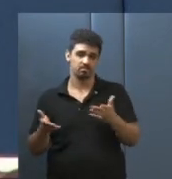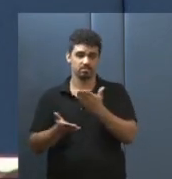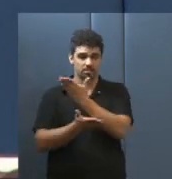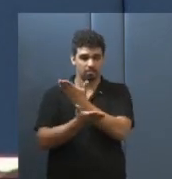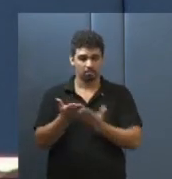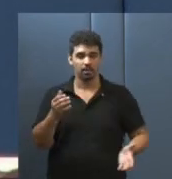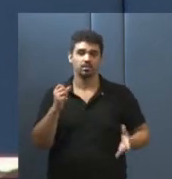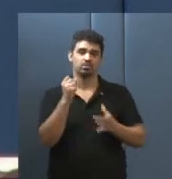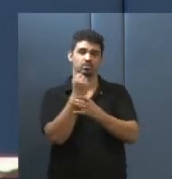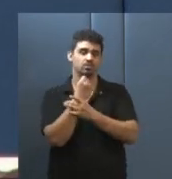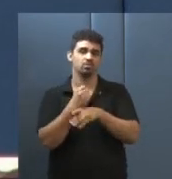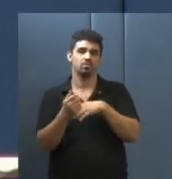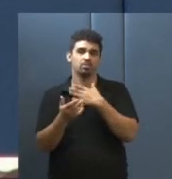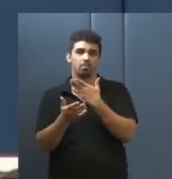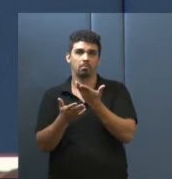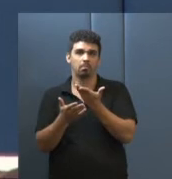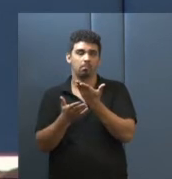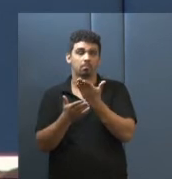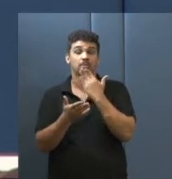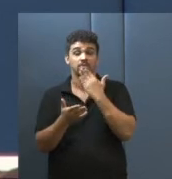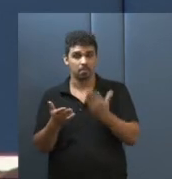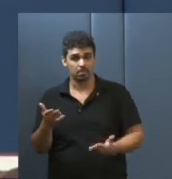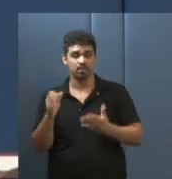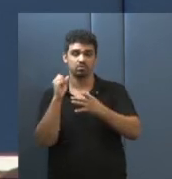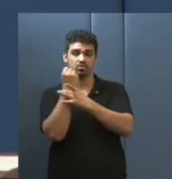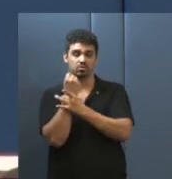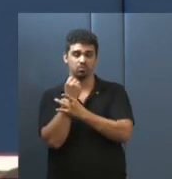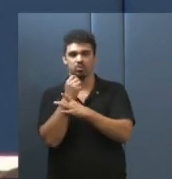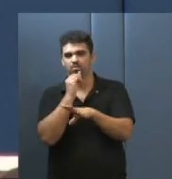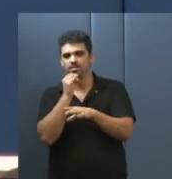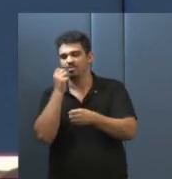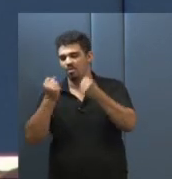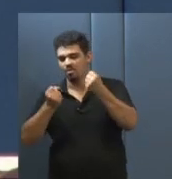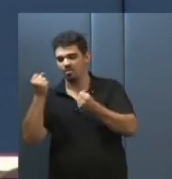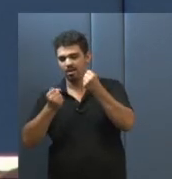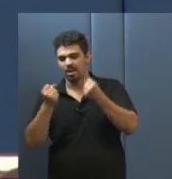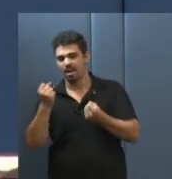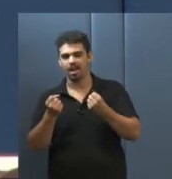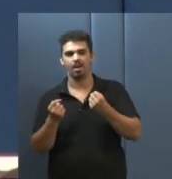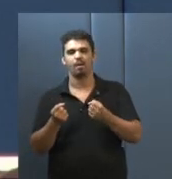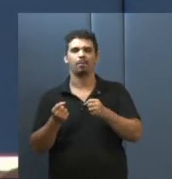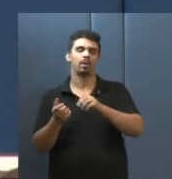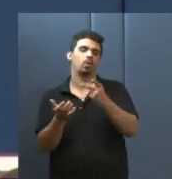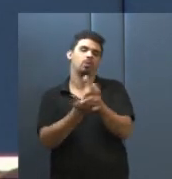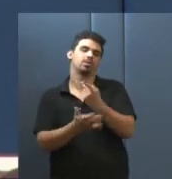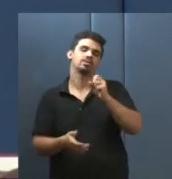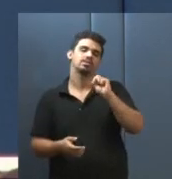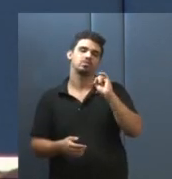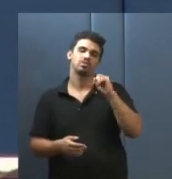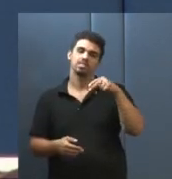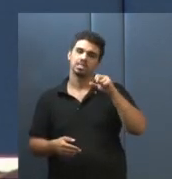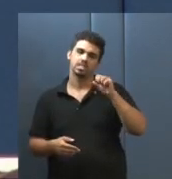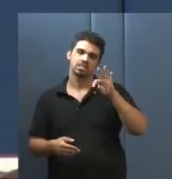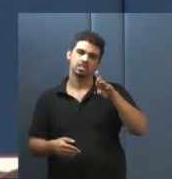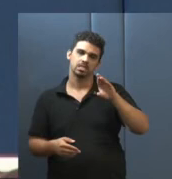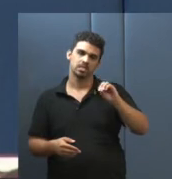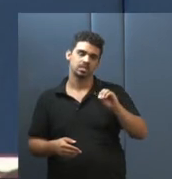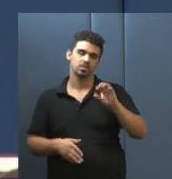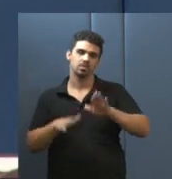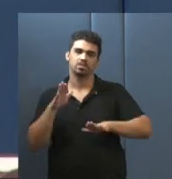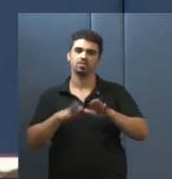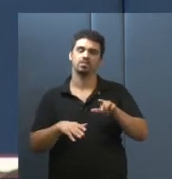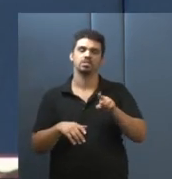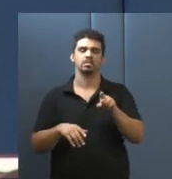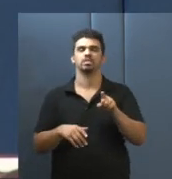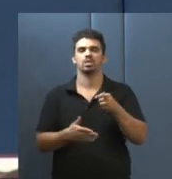nosso seguro, é igual um carro, você pede para que ele não dê sinistro. Então, a maioria das vezes a gente nem chega a ter que efetivamente honrar